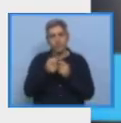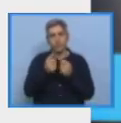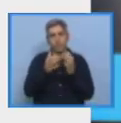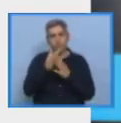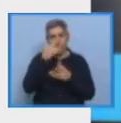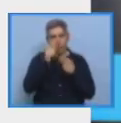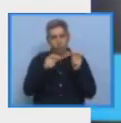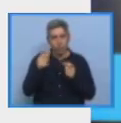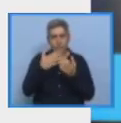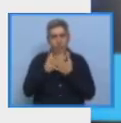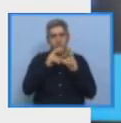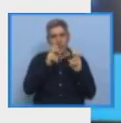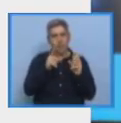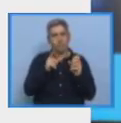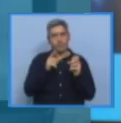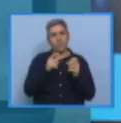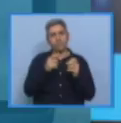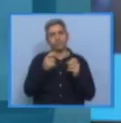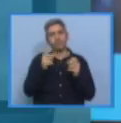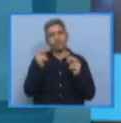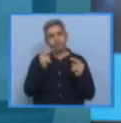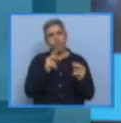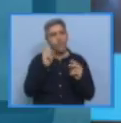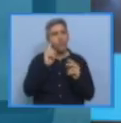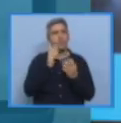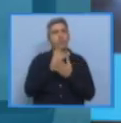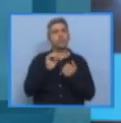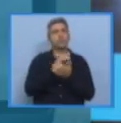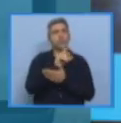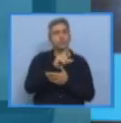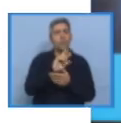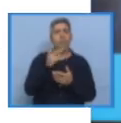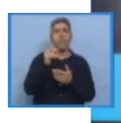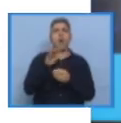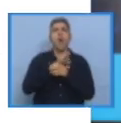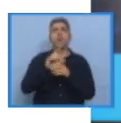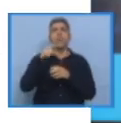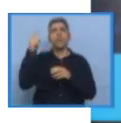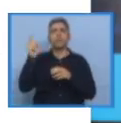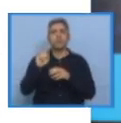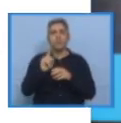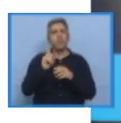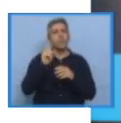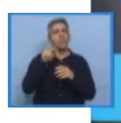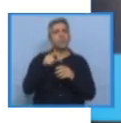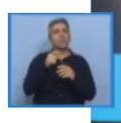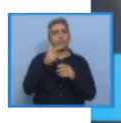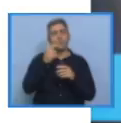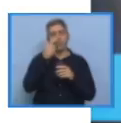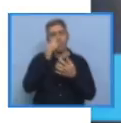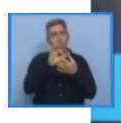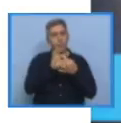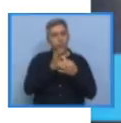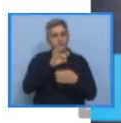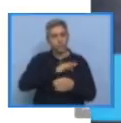todas as pessoas para que estes temas cheguem. Isto não se trata de um dia para jornalistas ou para setores, para colaboradores